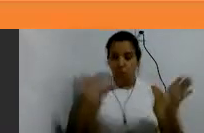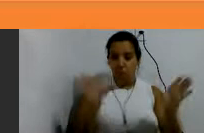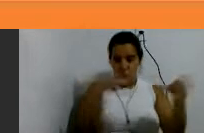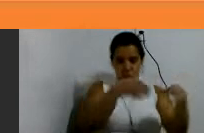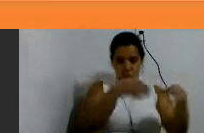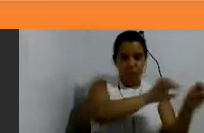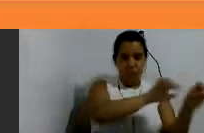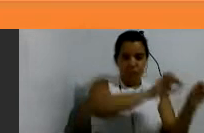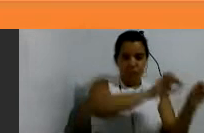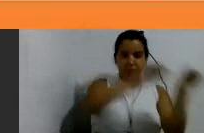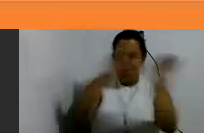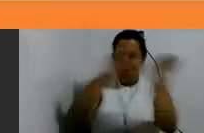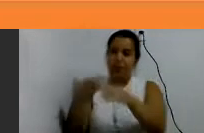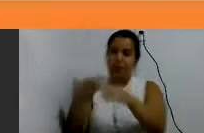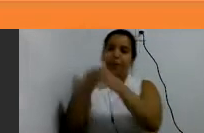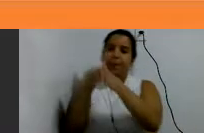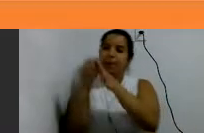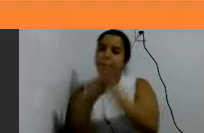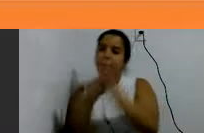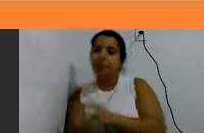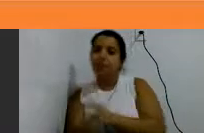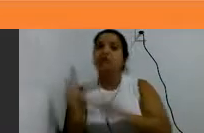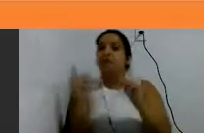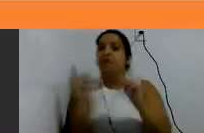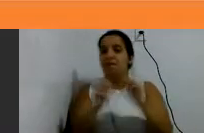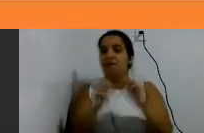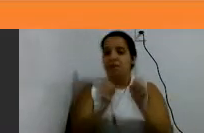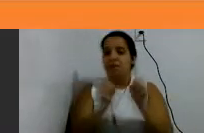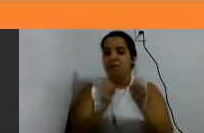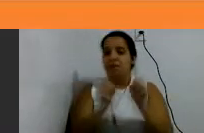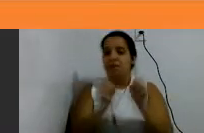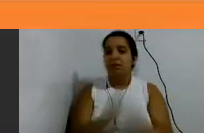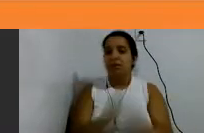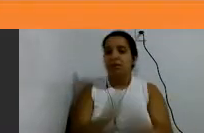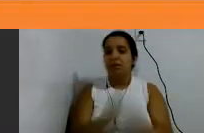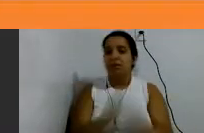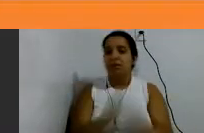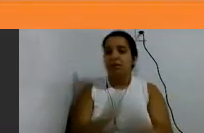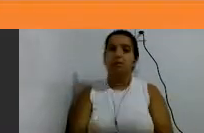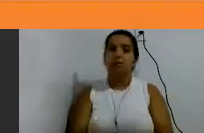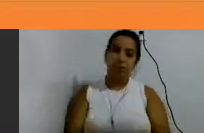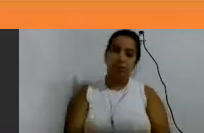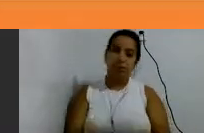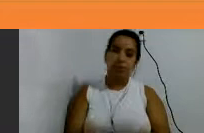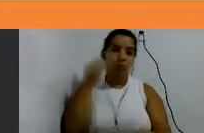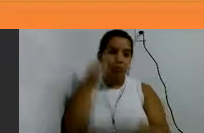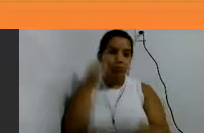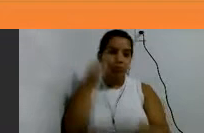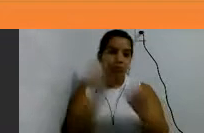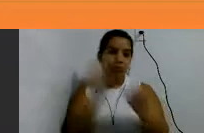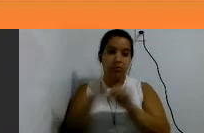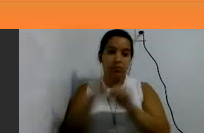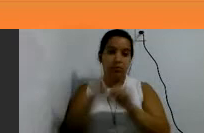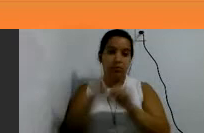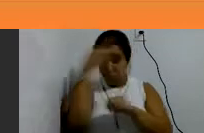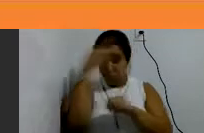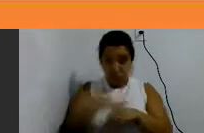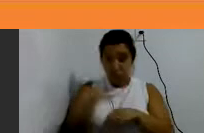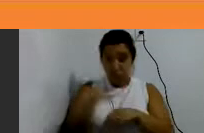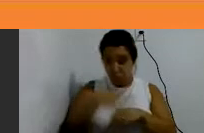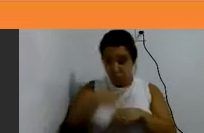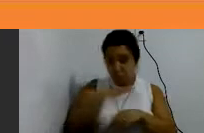até de entomologia, de protozoologia, para uma área para fazer testagem na população. Então, não é